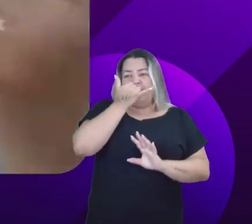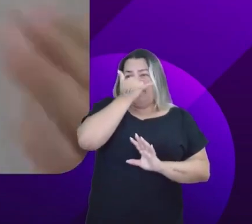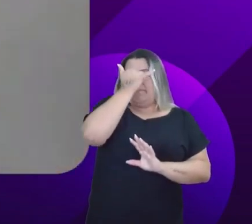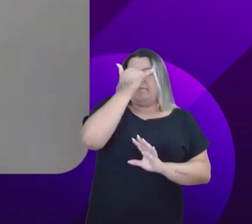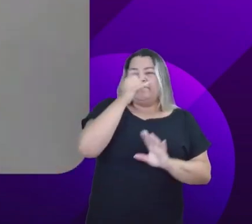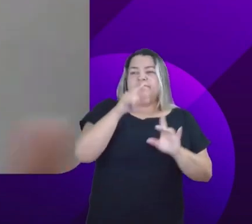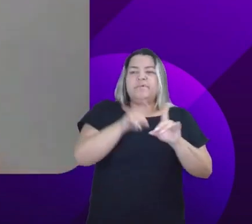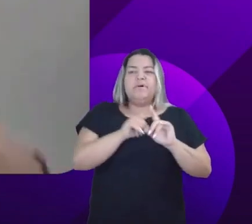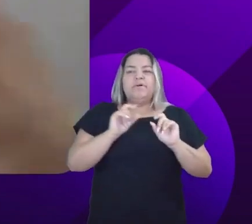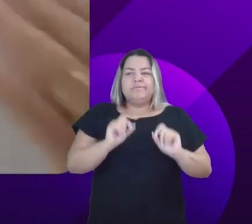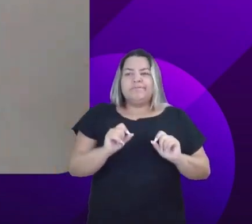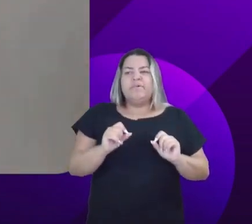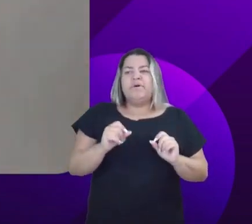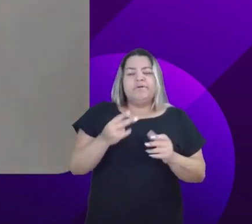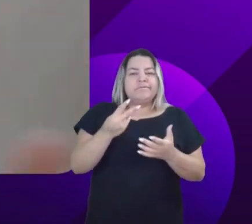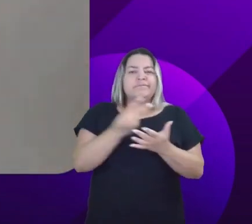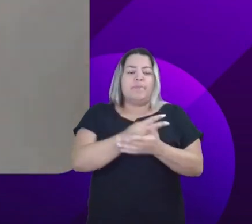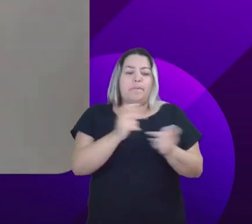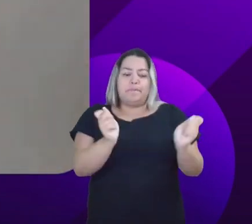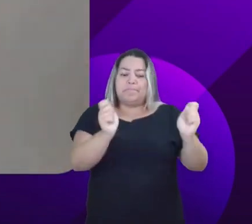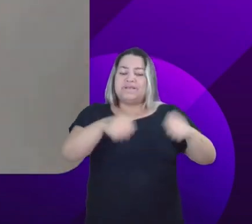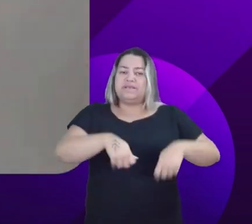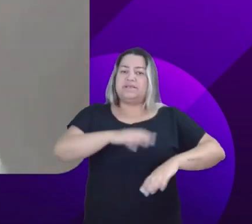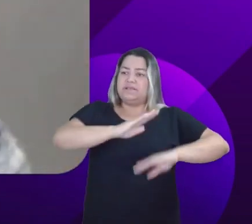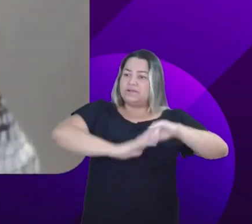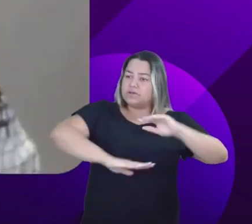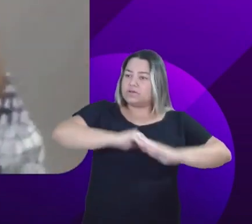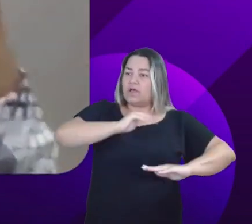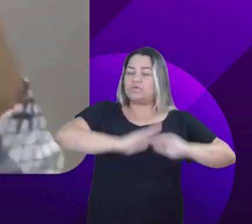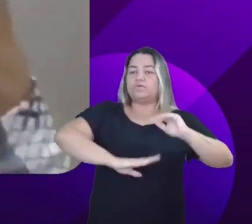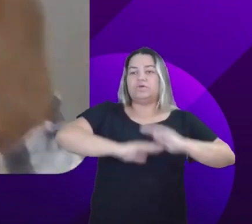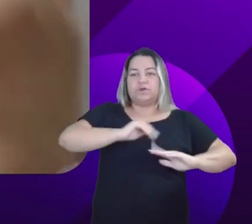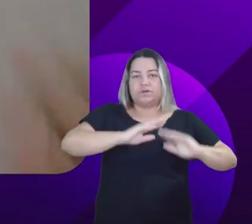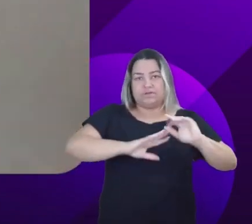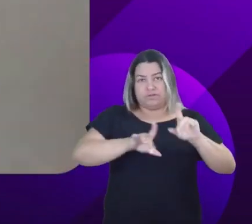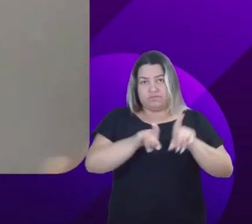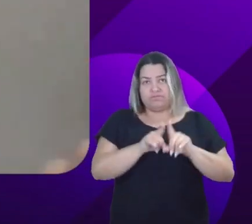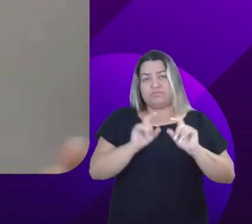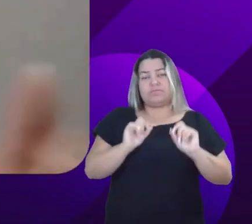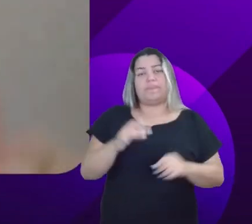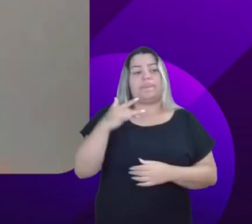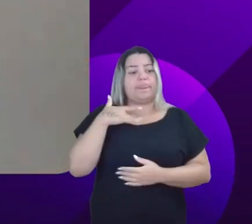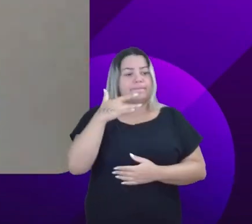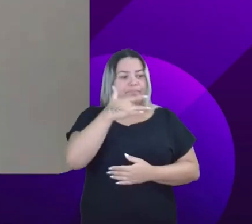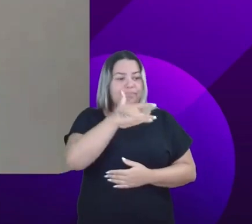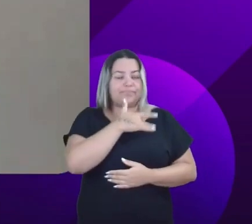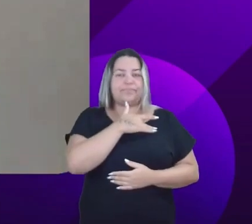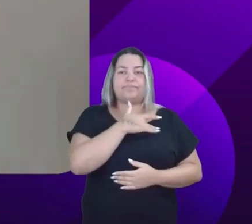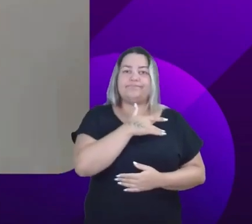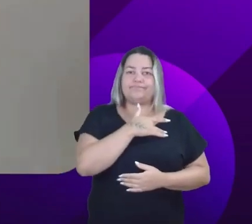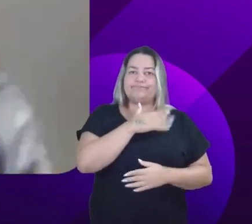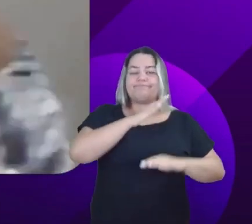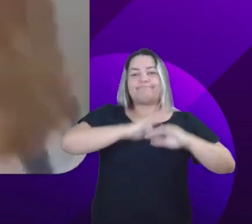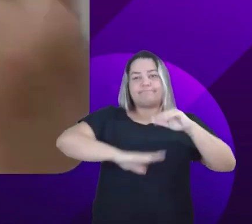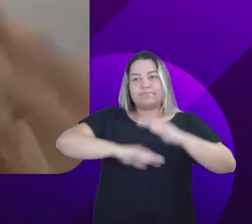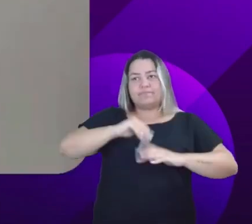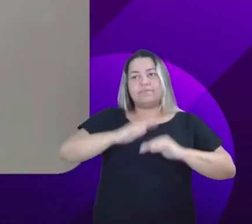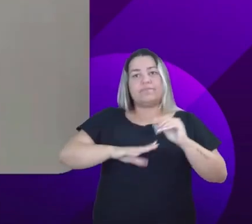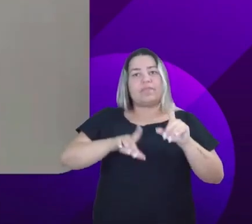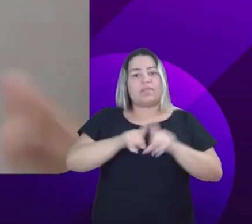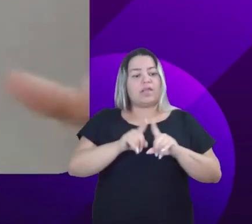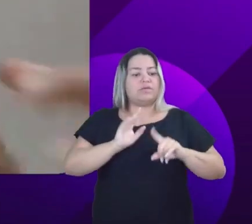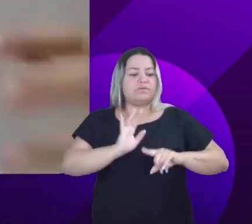sendo desalojadas e necessitam de ações específicas de saúde, ações específicas de